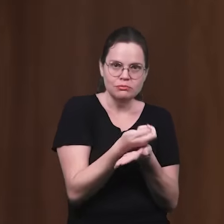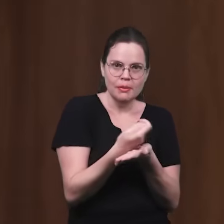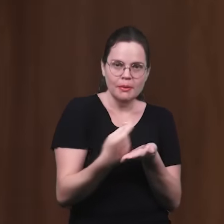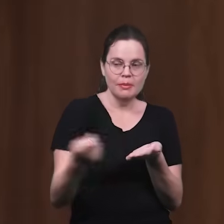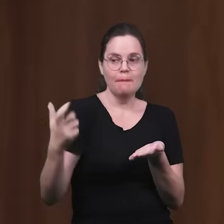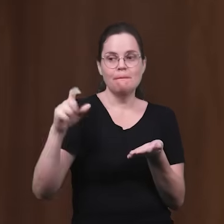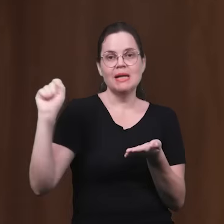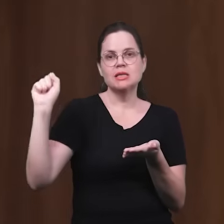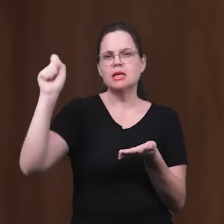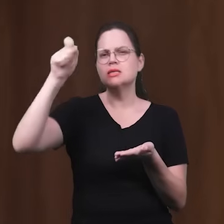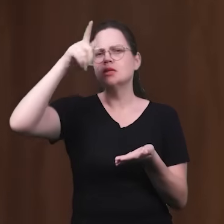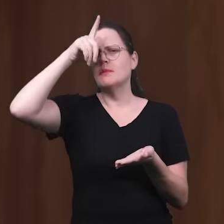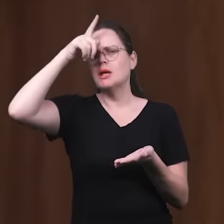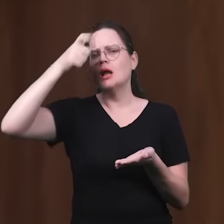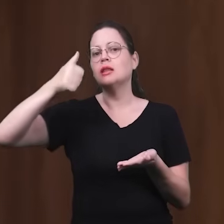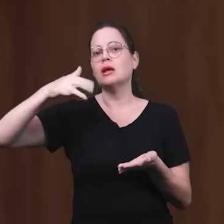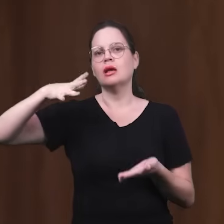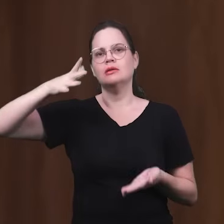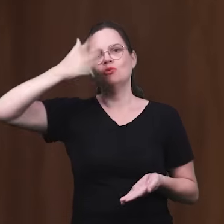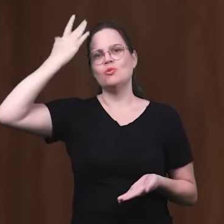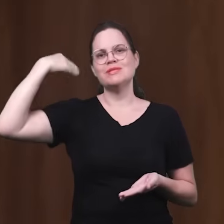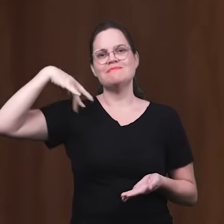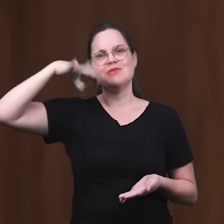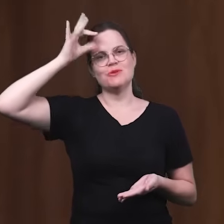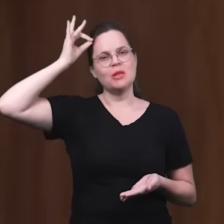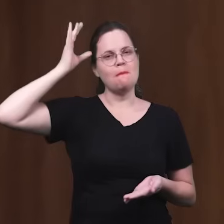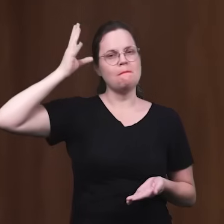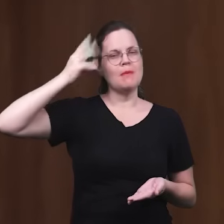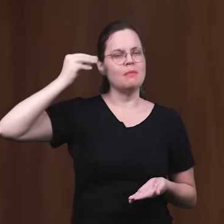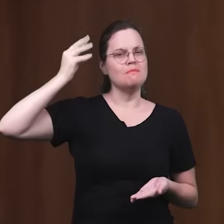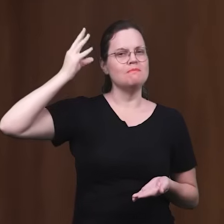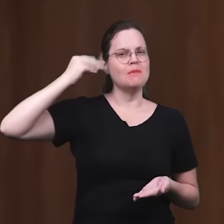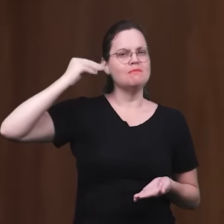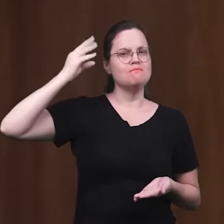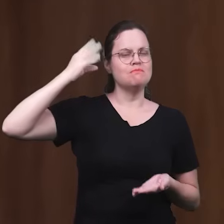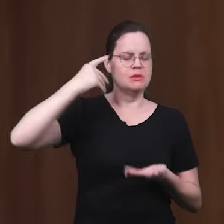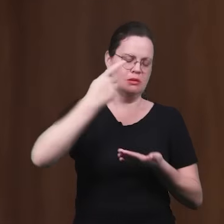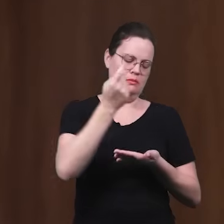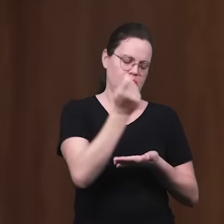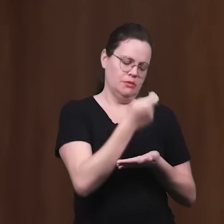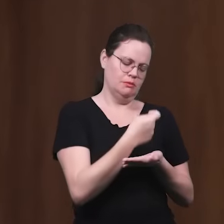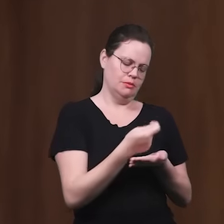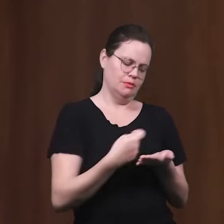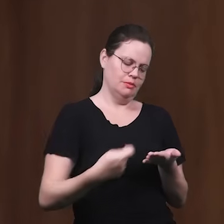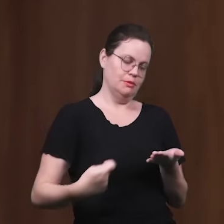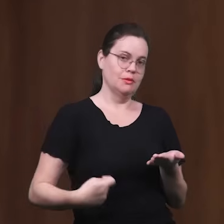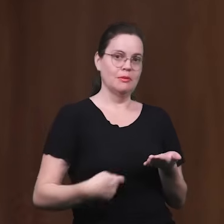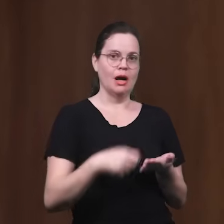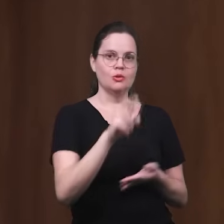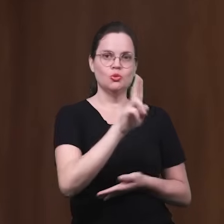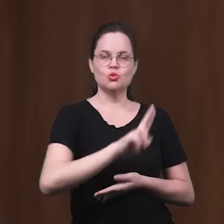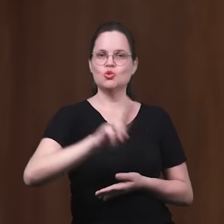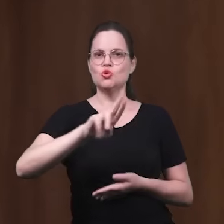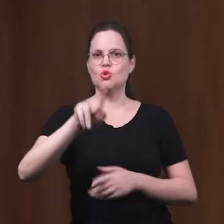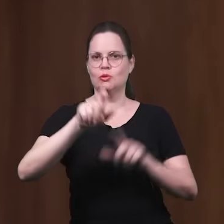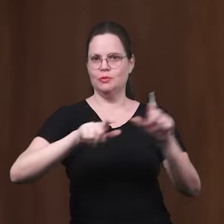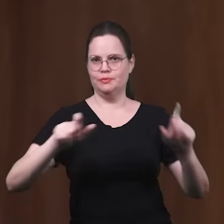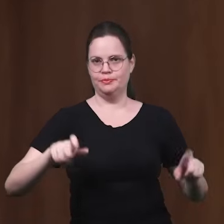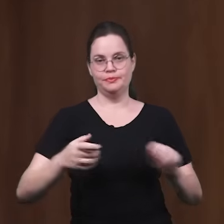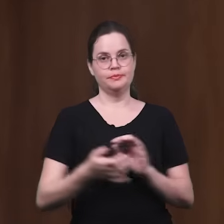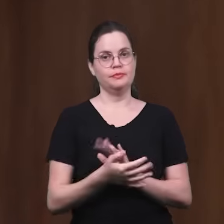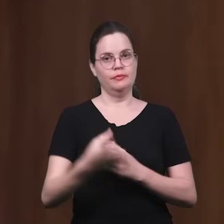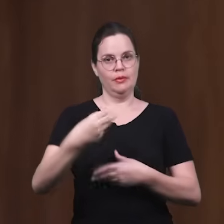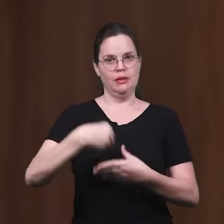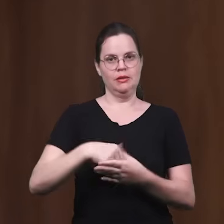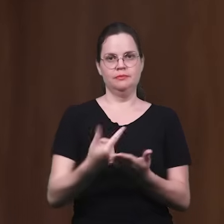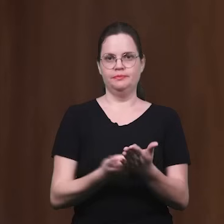na vida daqueles que foram usados para escrevê-la. E na segunda carta a Timóteo,